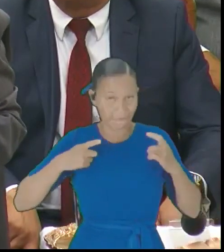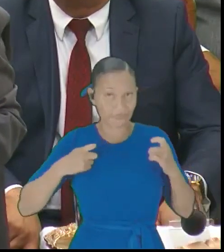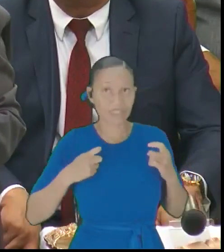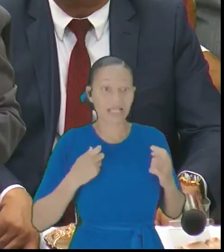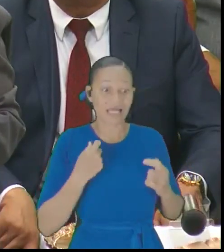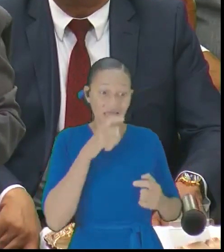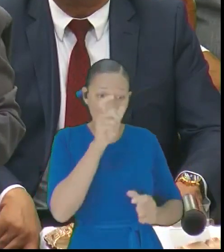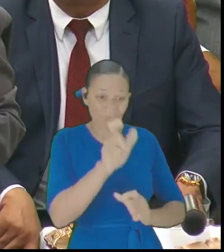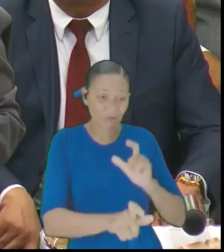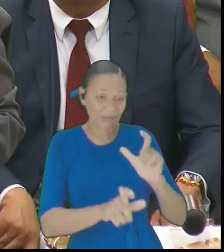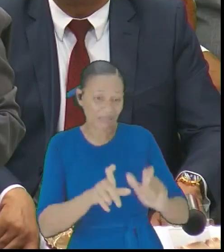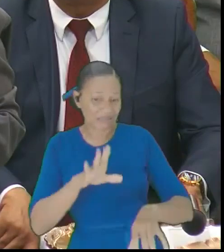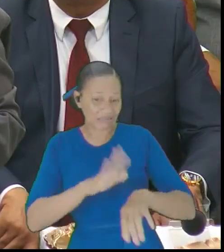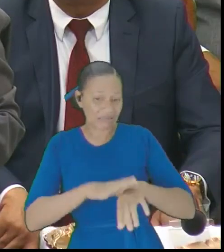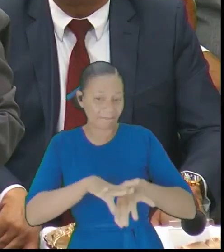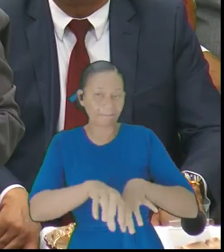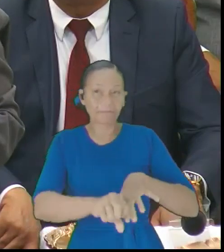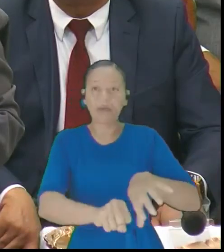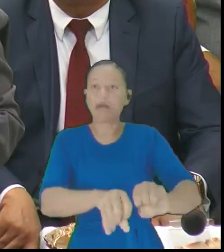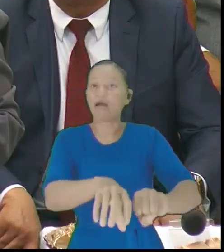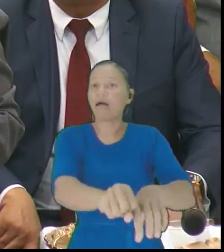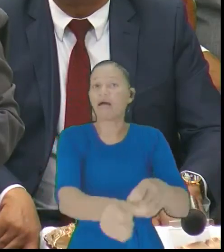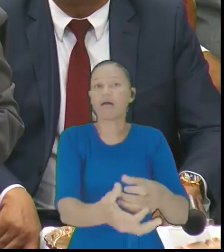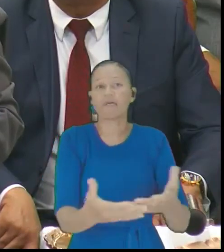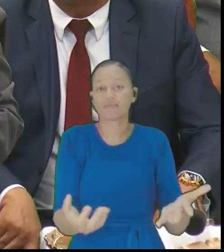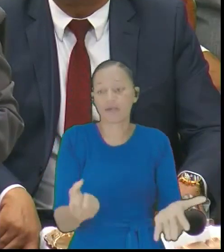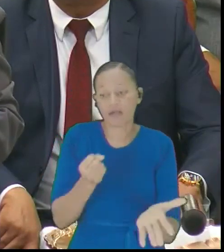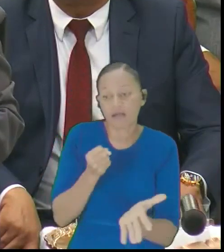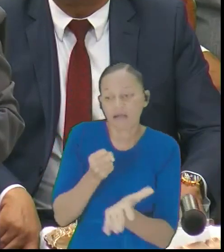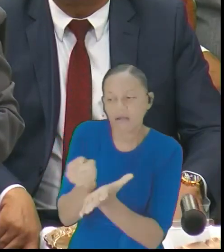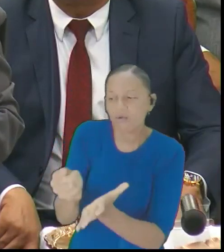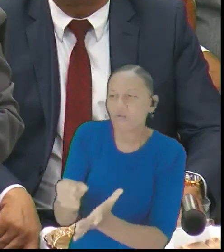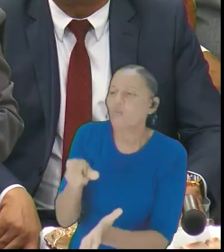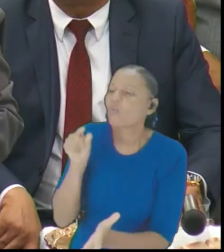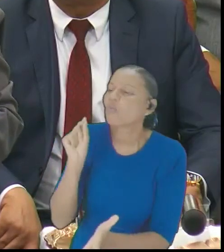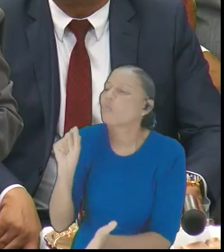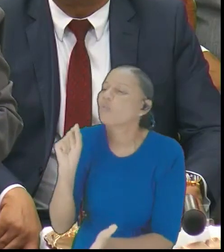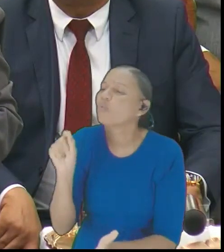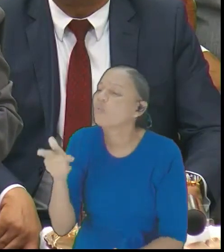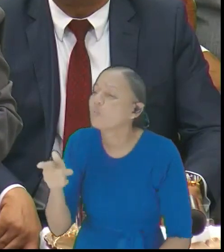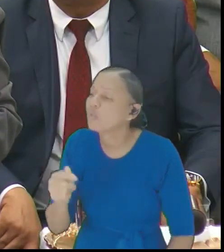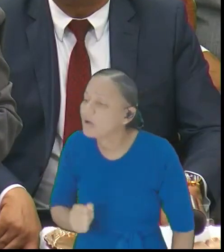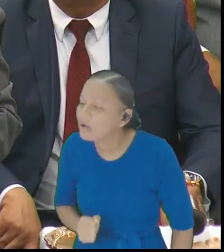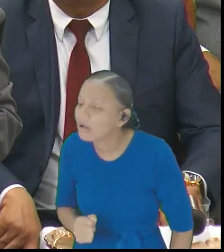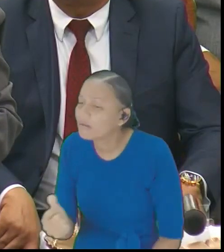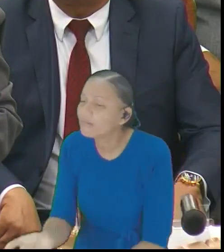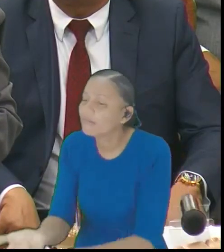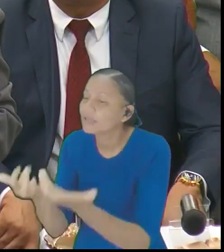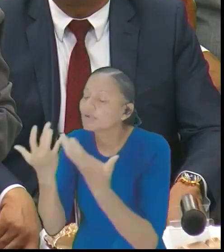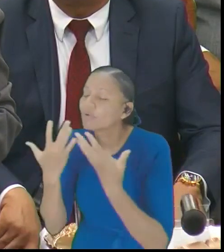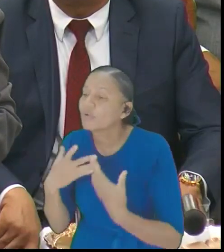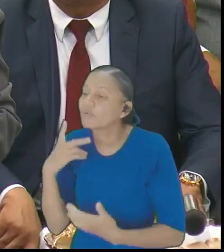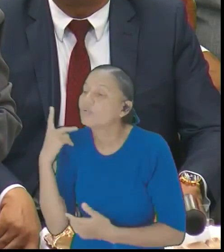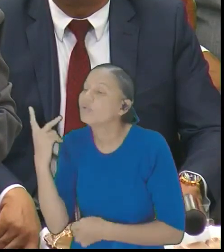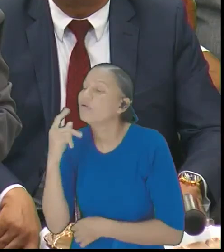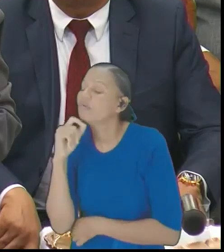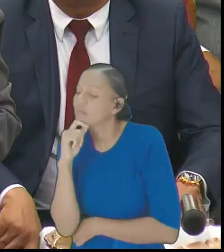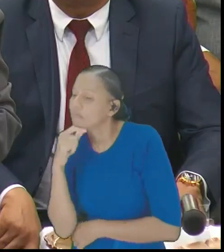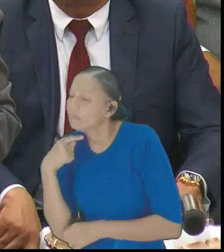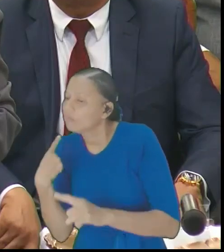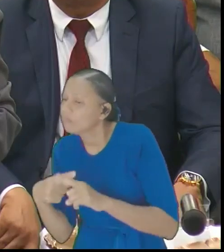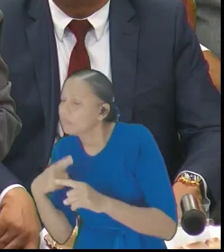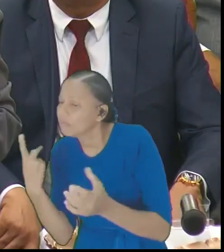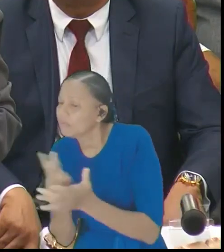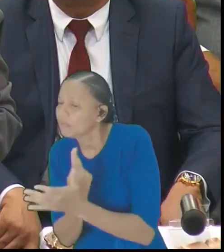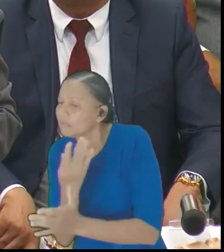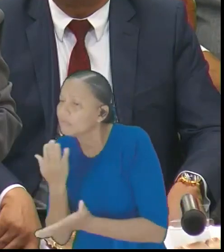Então não sai pôr na mão, não. Você vai ajudar alguém, primeiro você pergunta o que foi isso. Me conta a historinha direito, de onde veio, por que você está